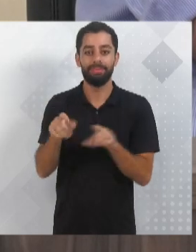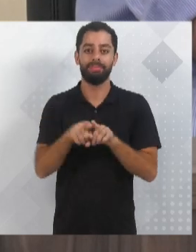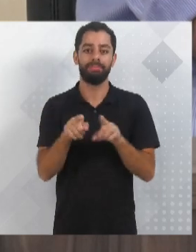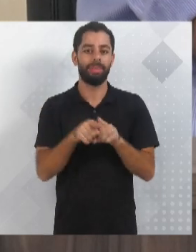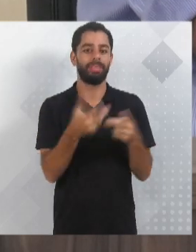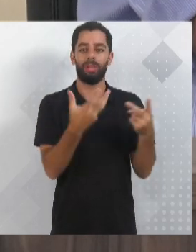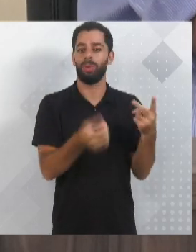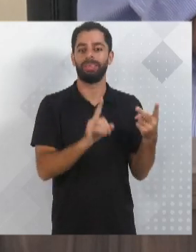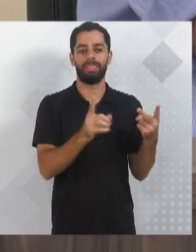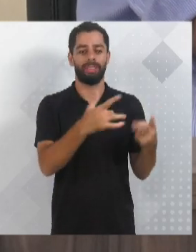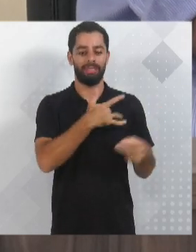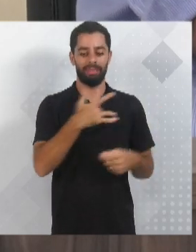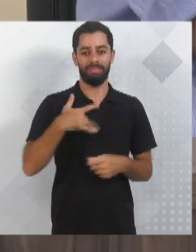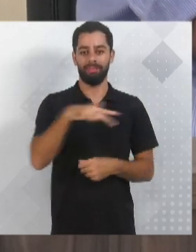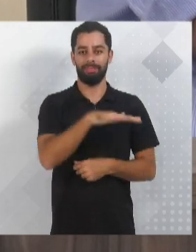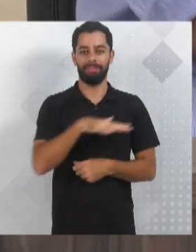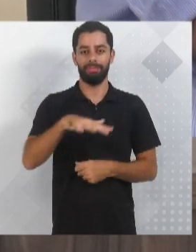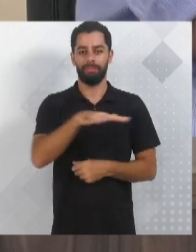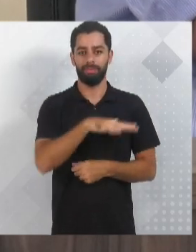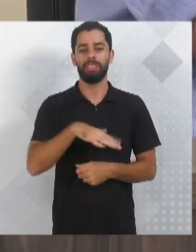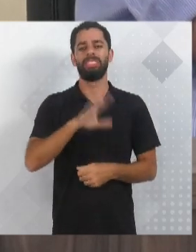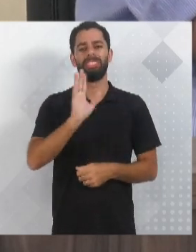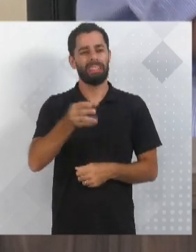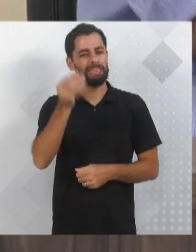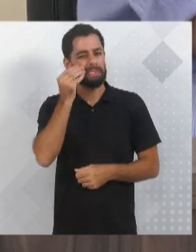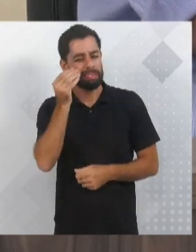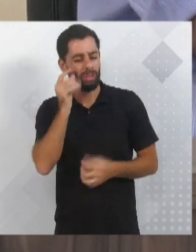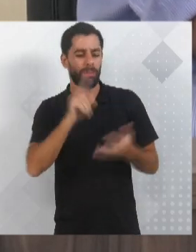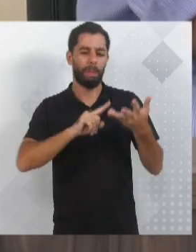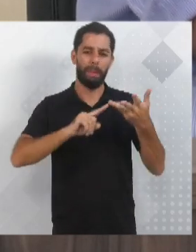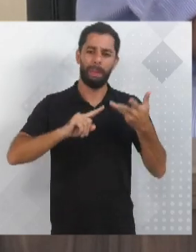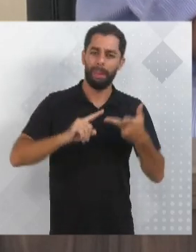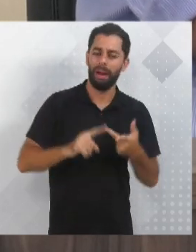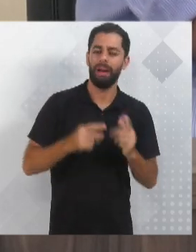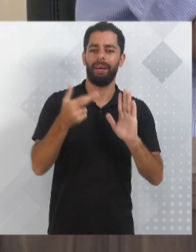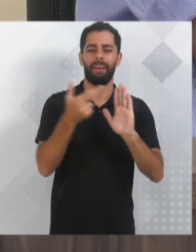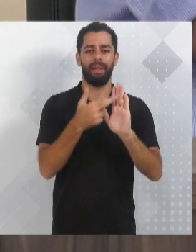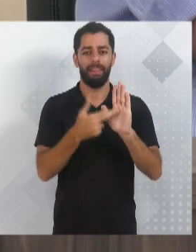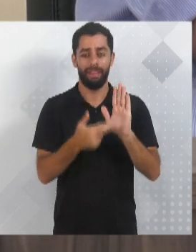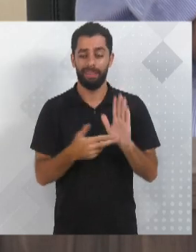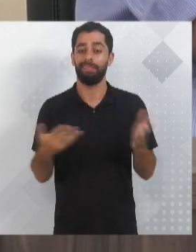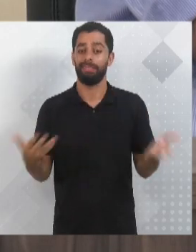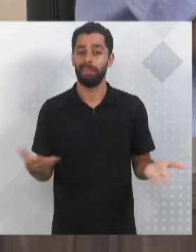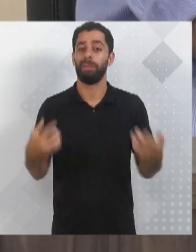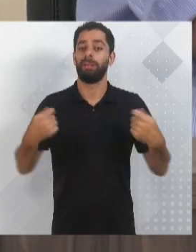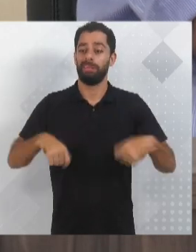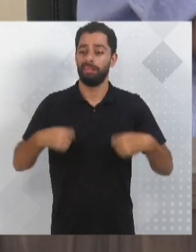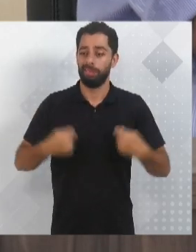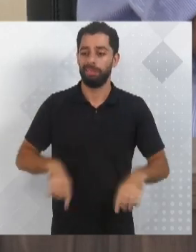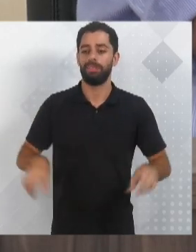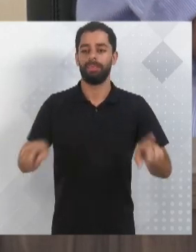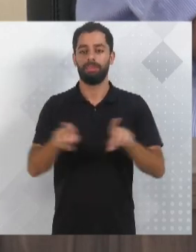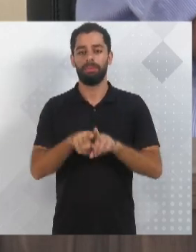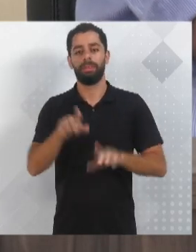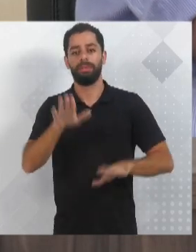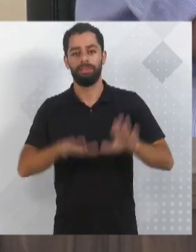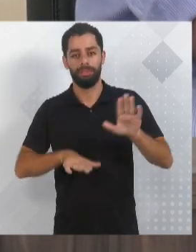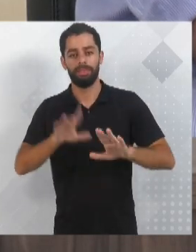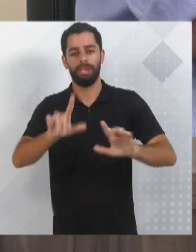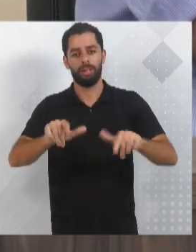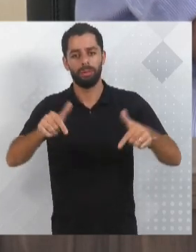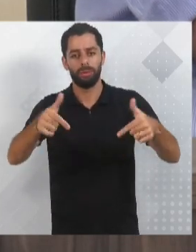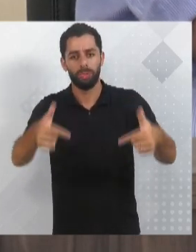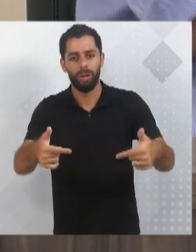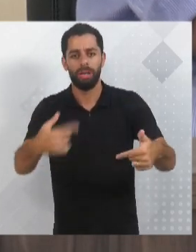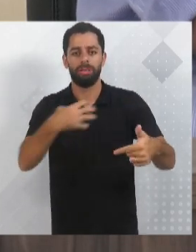saúde, aonde a gente já esgotou todos os nossos procedimentos, nós precisamos, sim, às vezes, atuar de uma